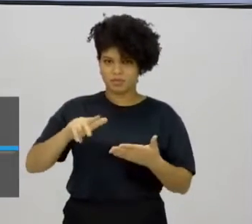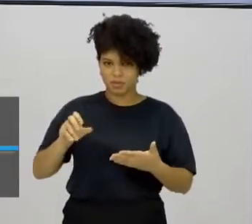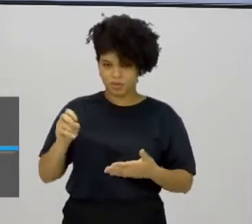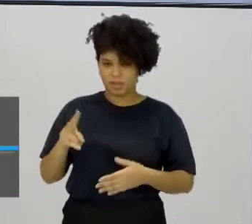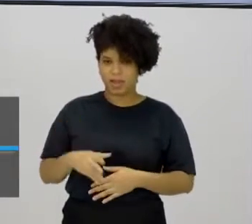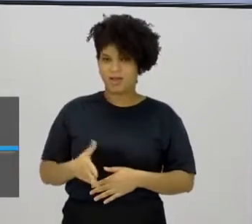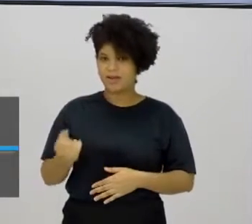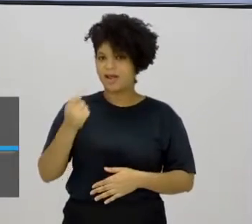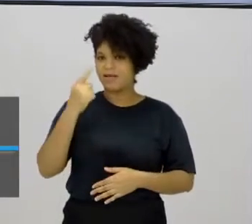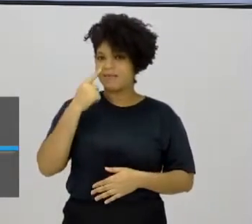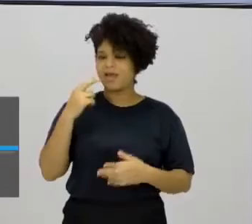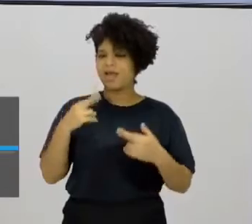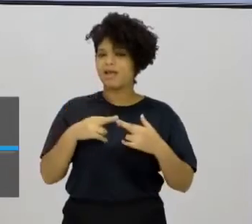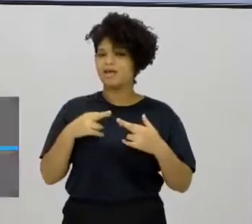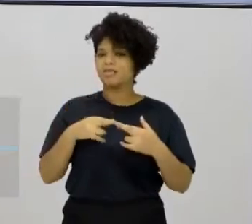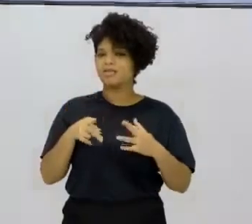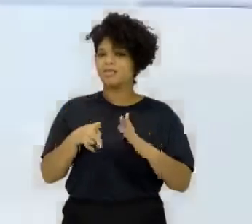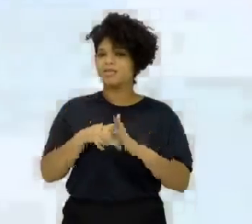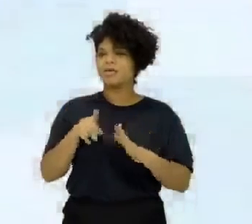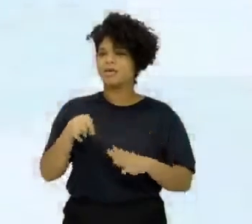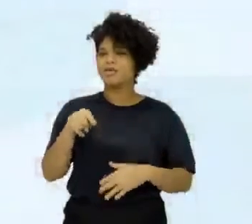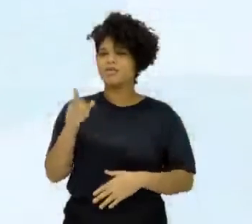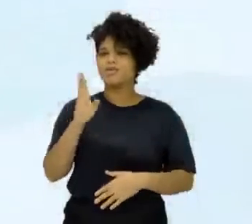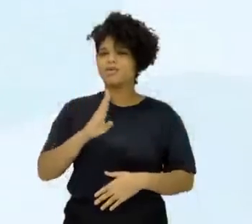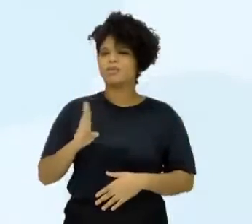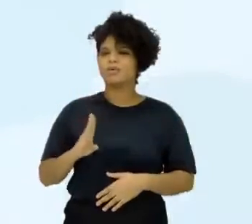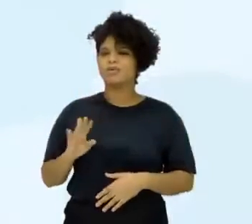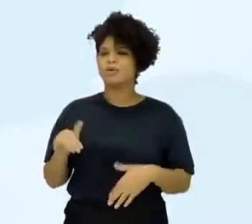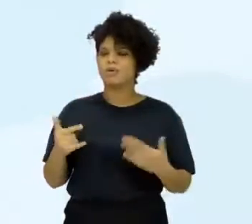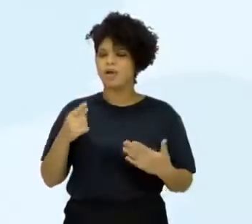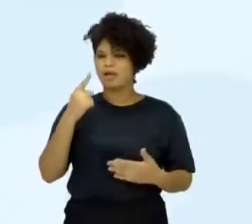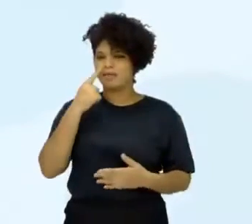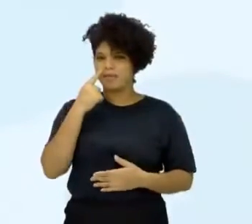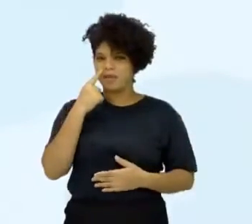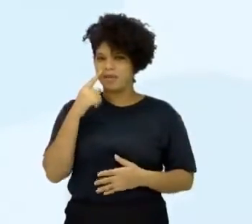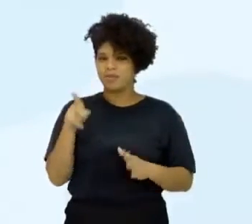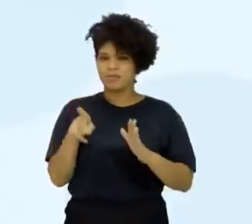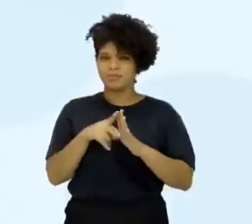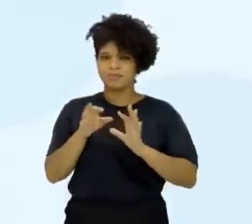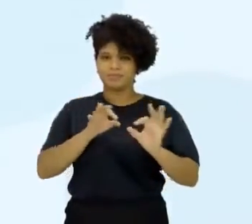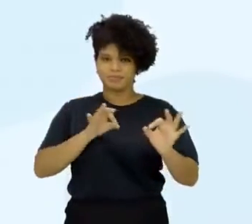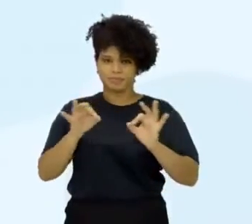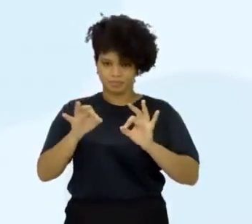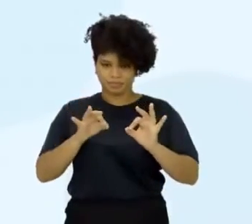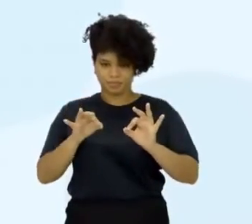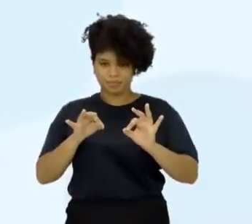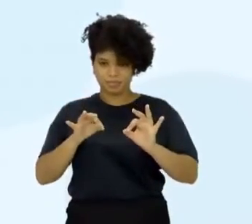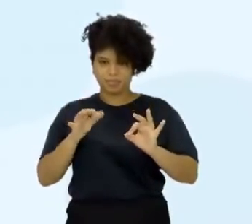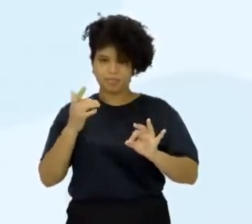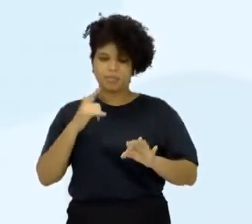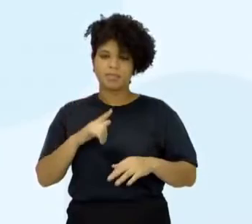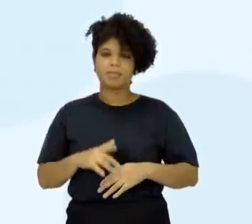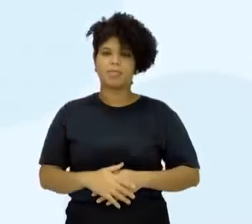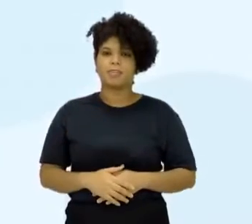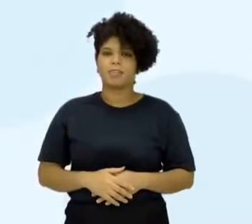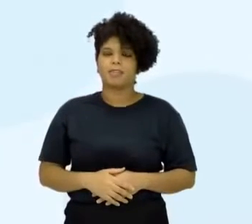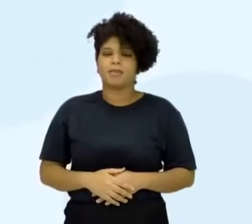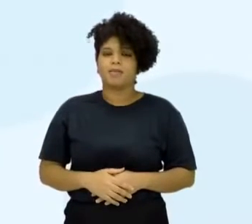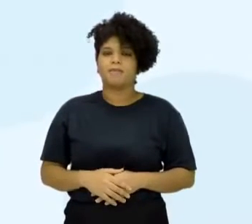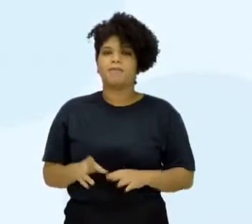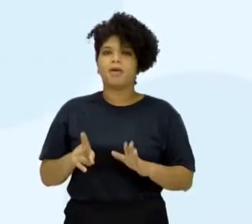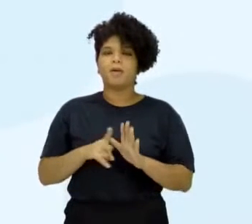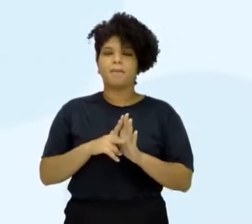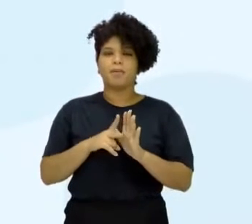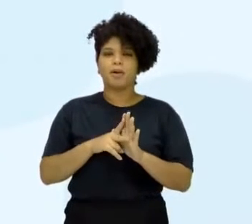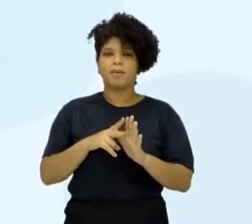certo? Vamos ver a rede urbana do Brasil também, porque ele fala, né, na habilidade de arranjos. E quando falamos de arranjos, falamos aí de rede